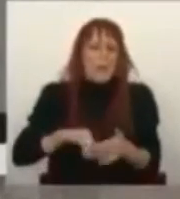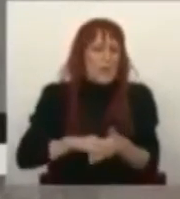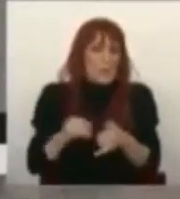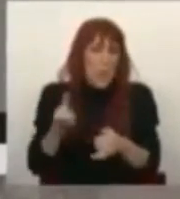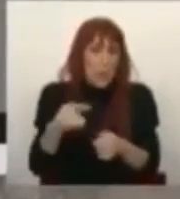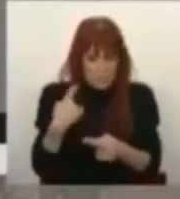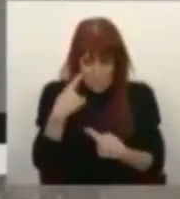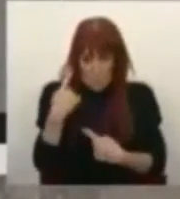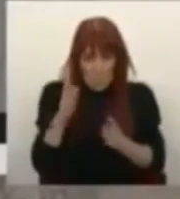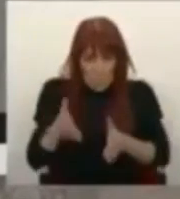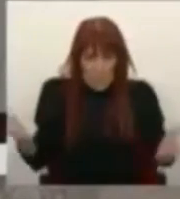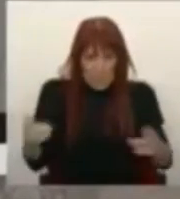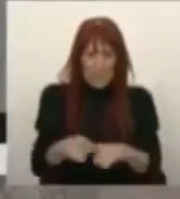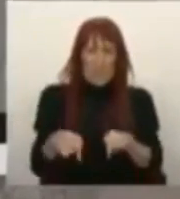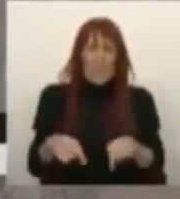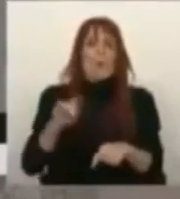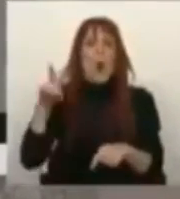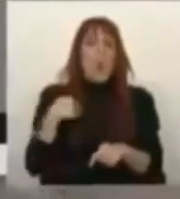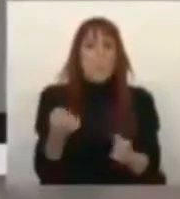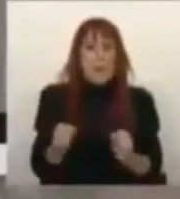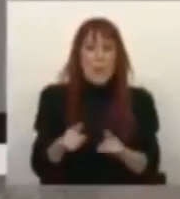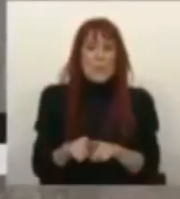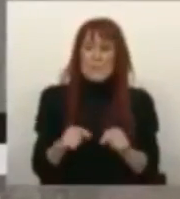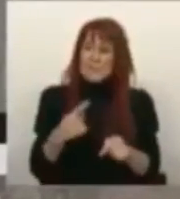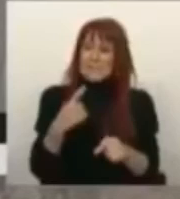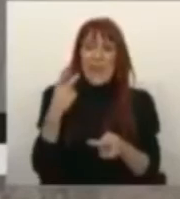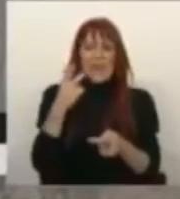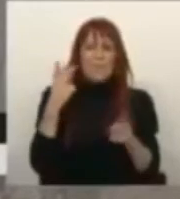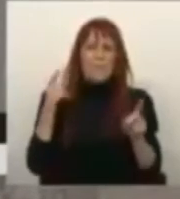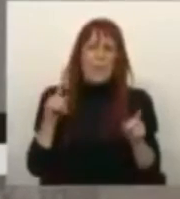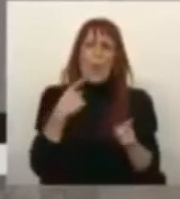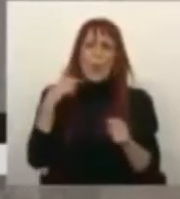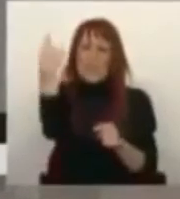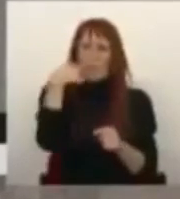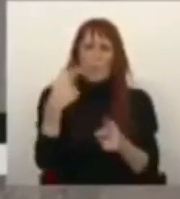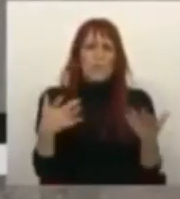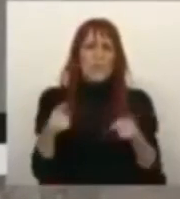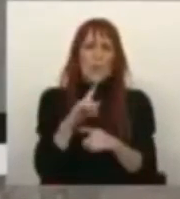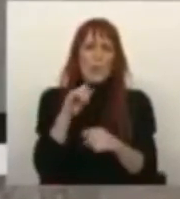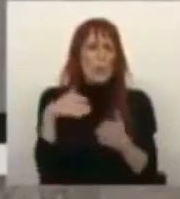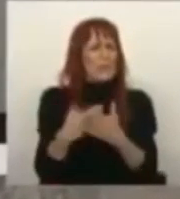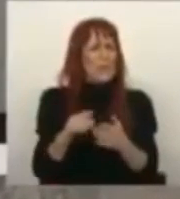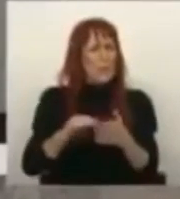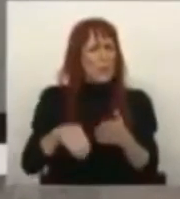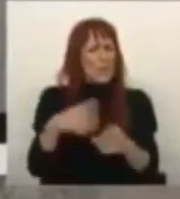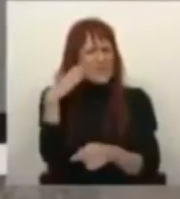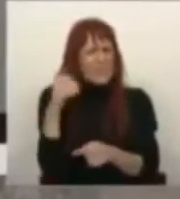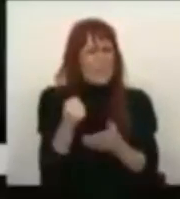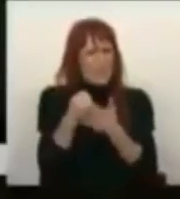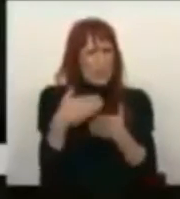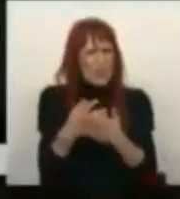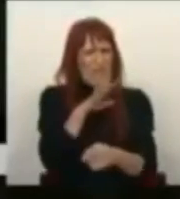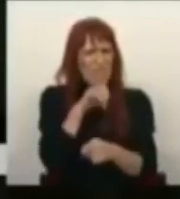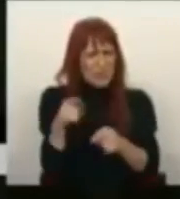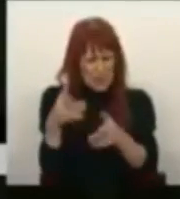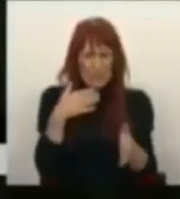associação mas reconheço que este efeito mas mesmo se não quiser respeitar essa figura porque eles fazem questão o nome tem os contratos se vos apoiar a família